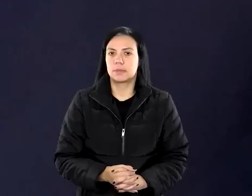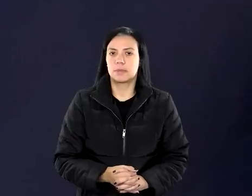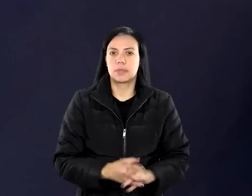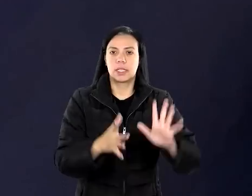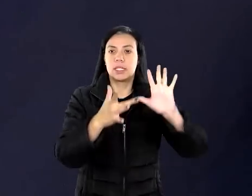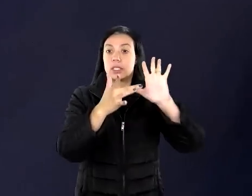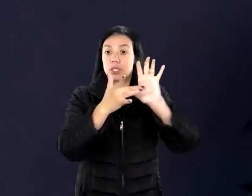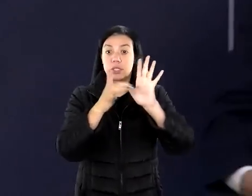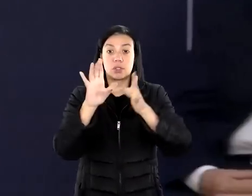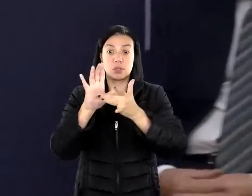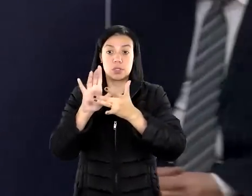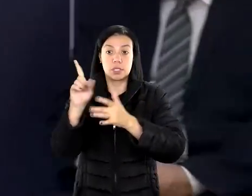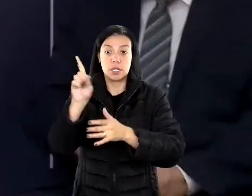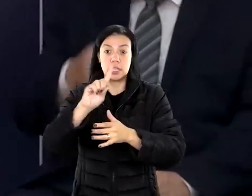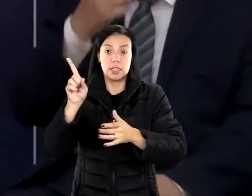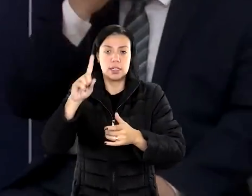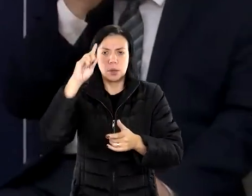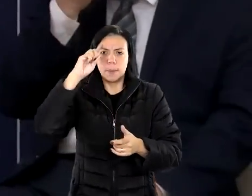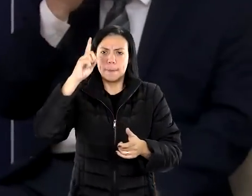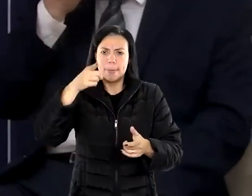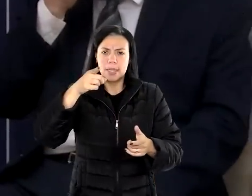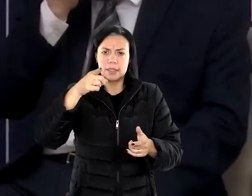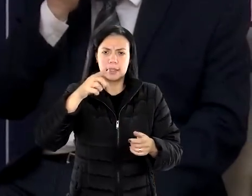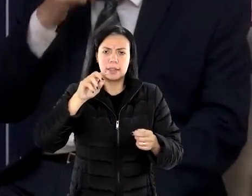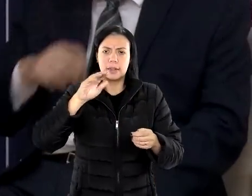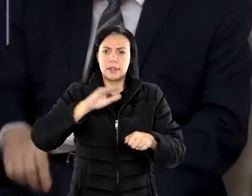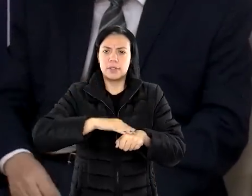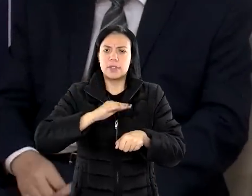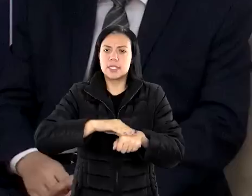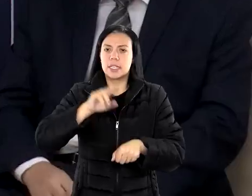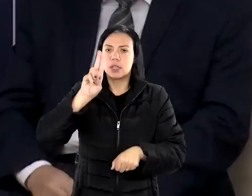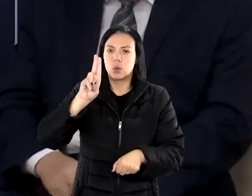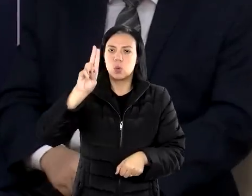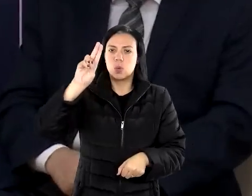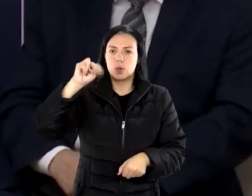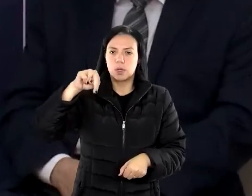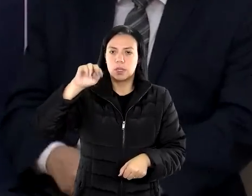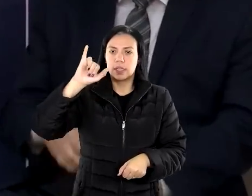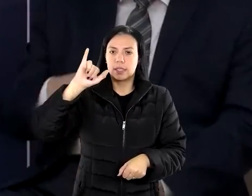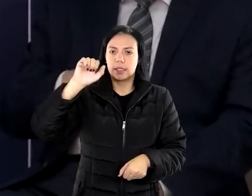Jesus não mandou ninguém fazer união. Jesus mandou a gente o quê? Casar.